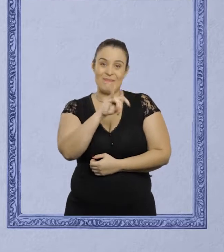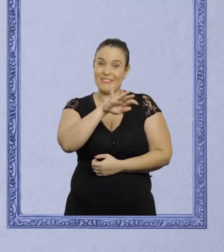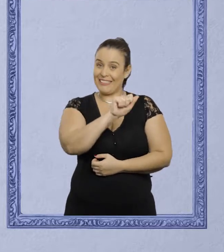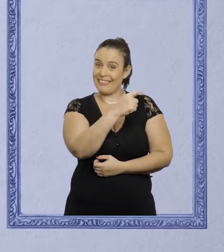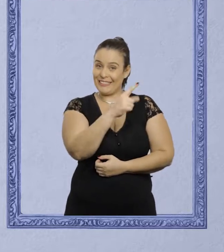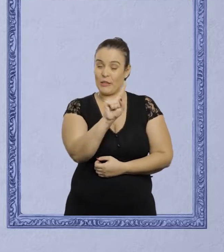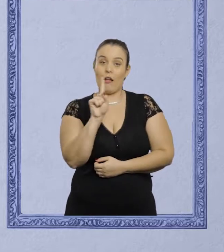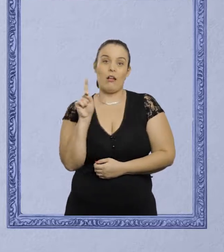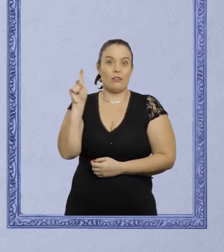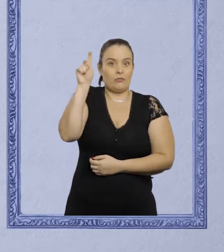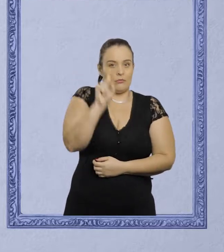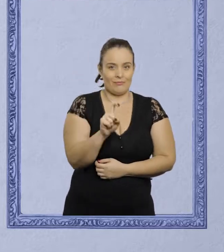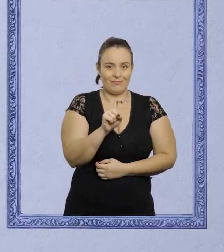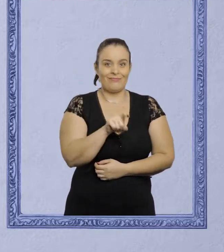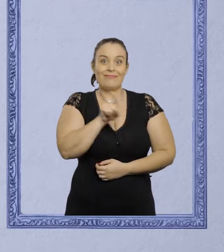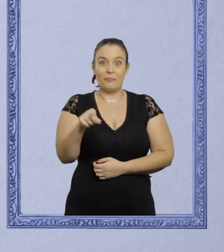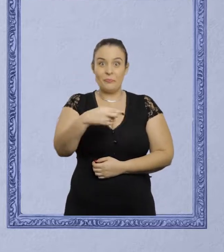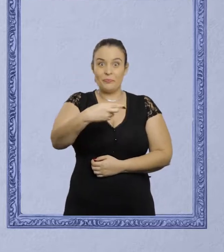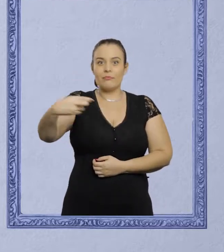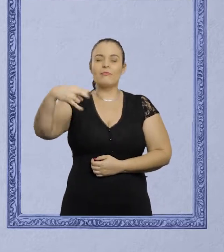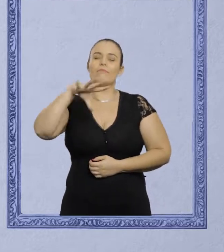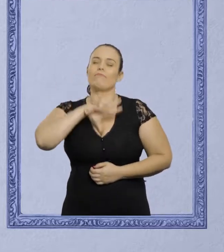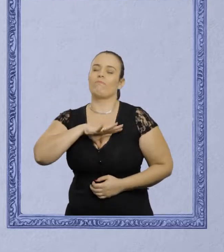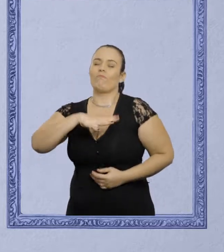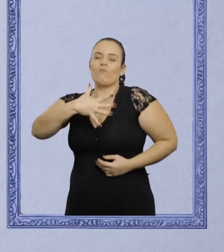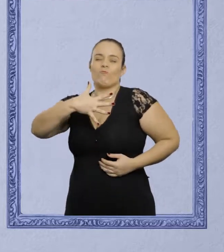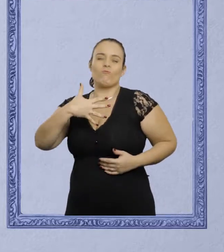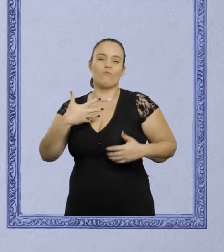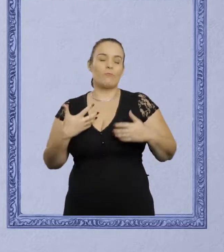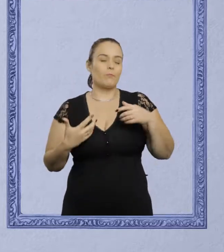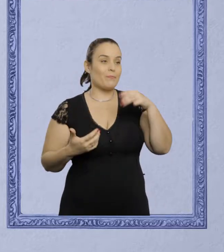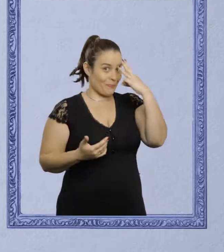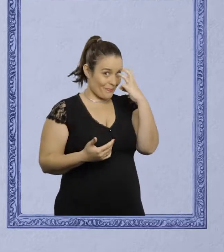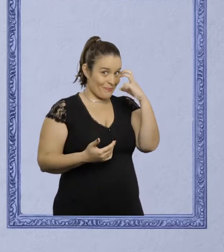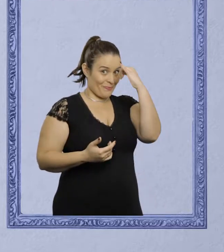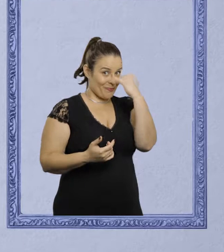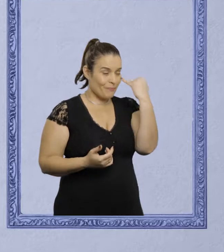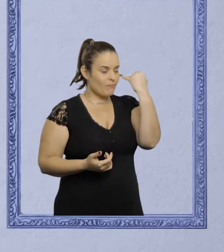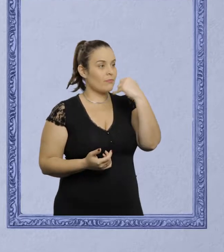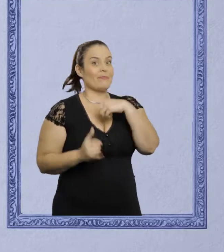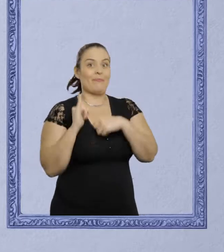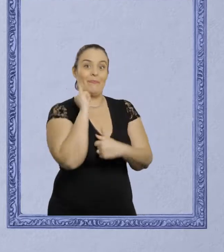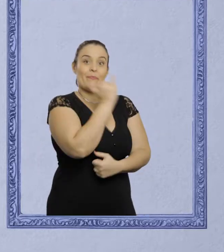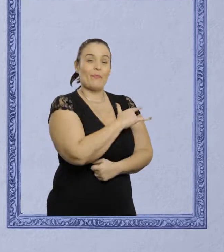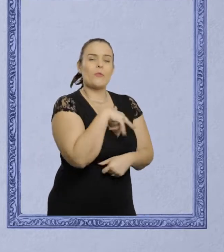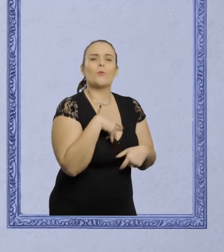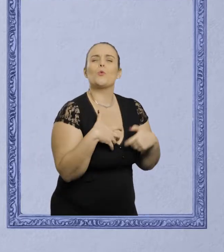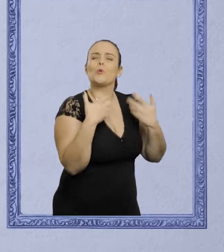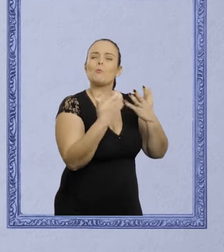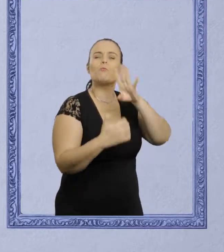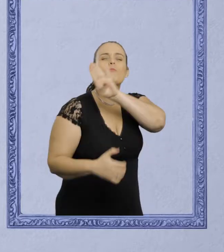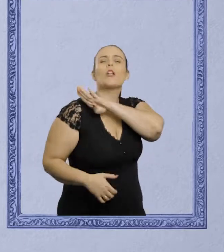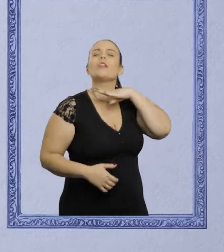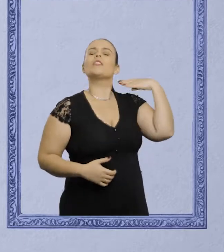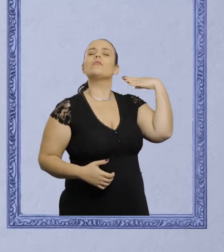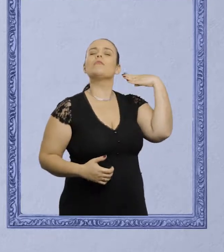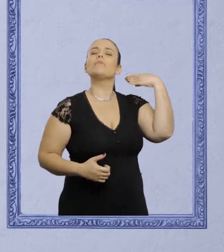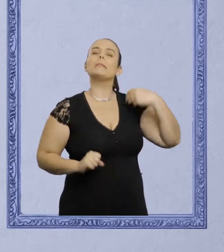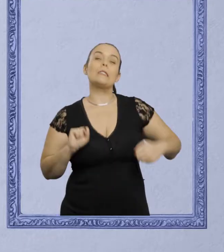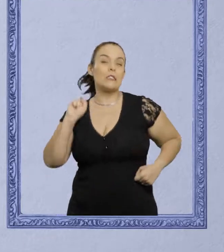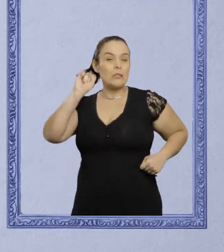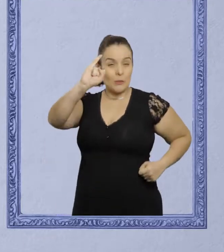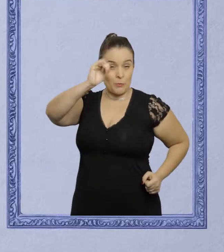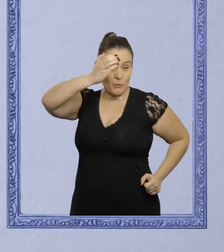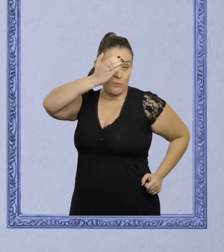Gancho. Peter era muito corajoso. Ele disse para Miguel e João que queria matar o Capitão Gancho.